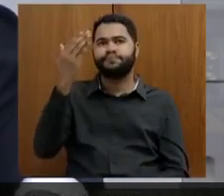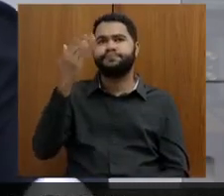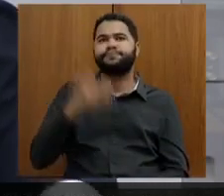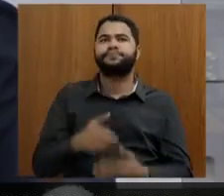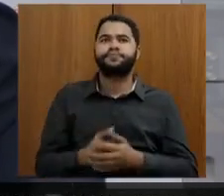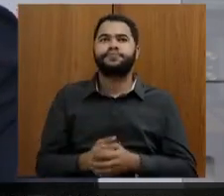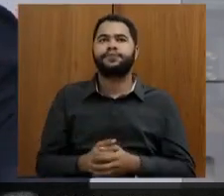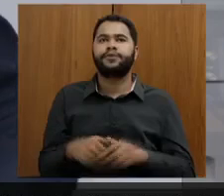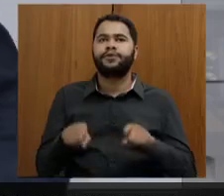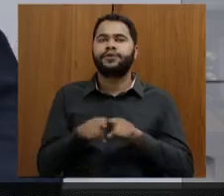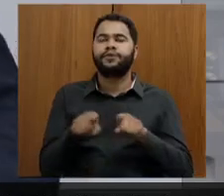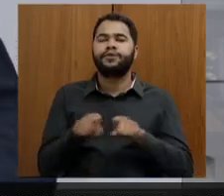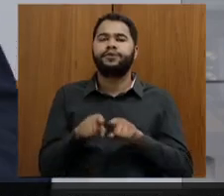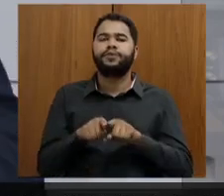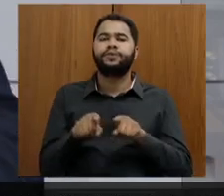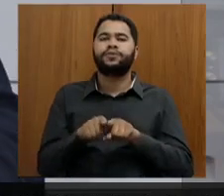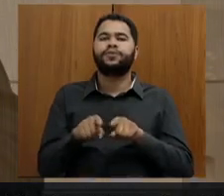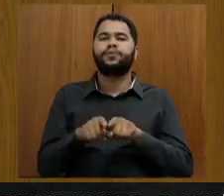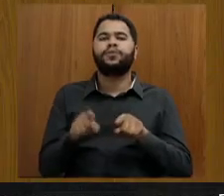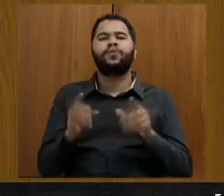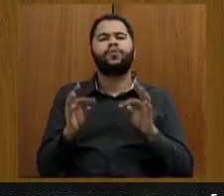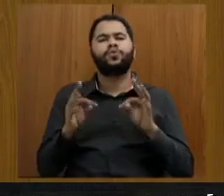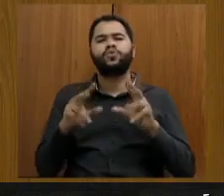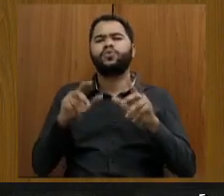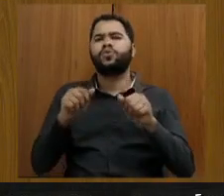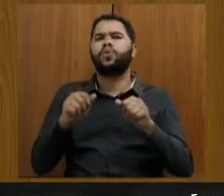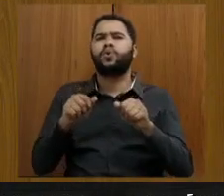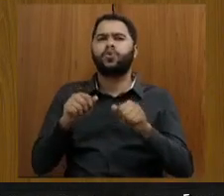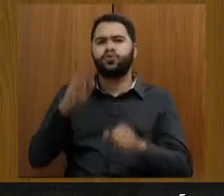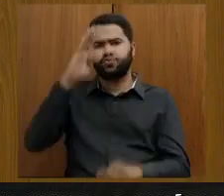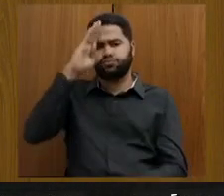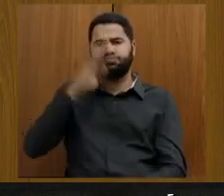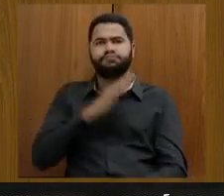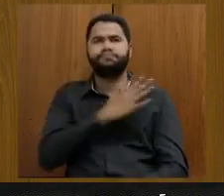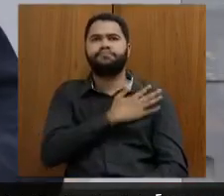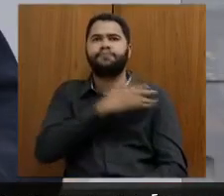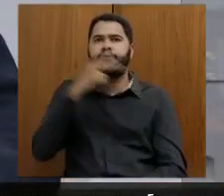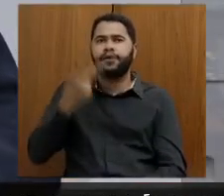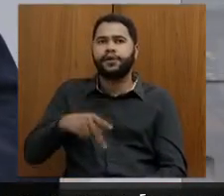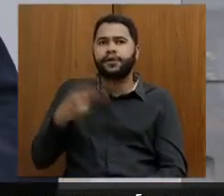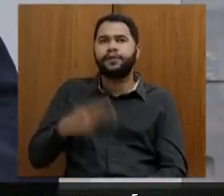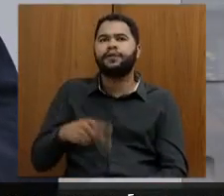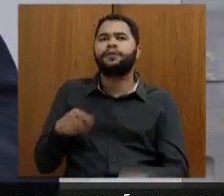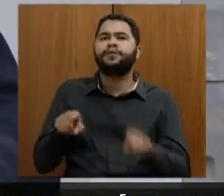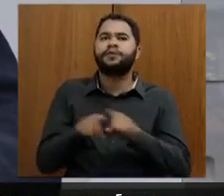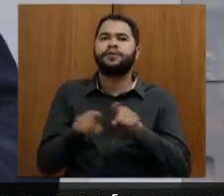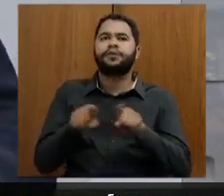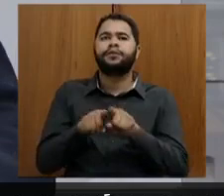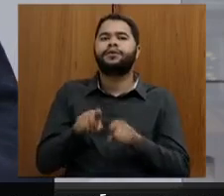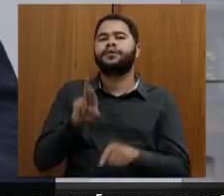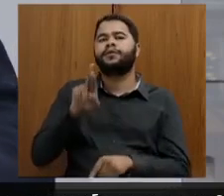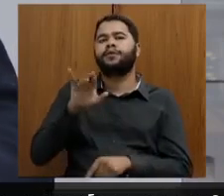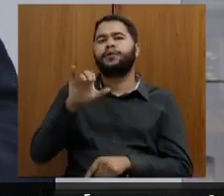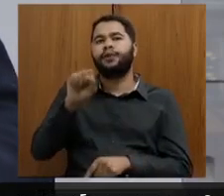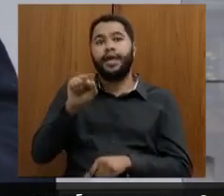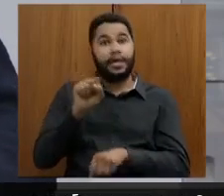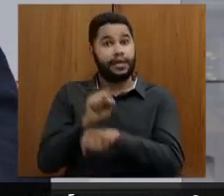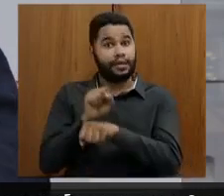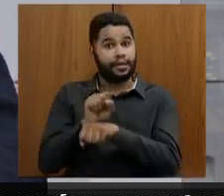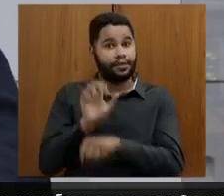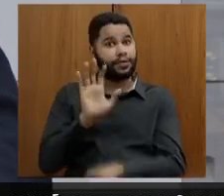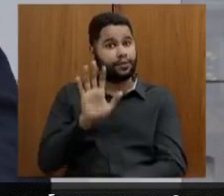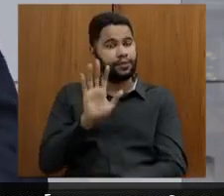obrigado Comandante Rodrigo todos os nossos comandantes aí mandante Reis e